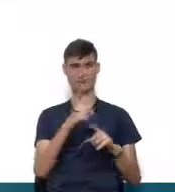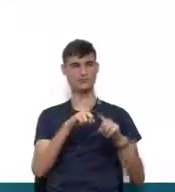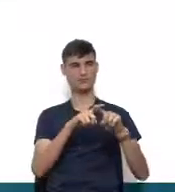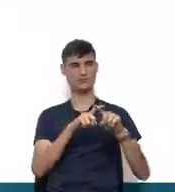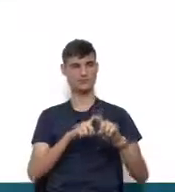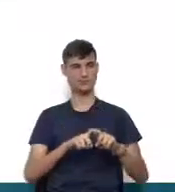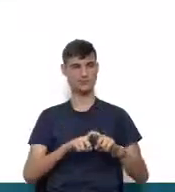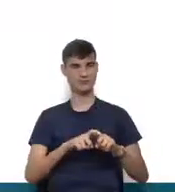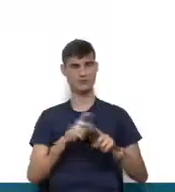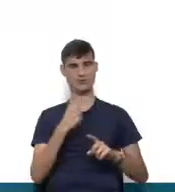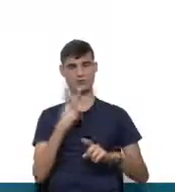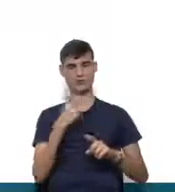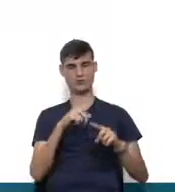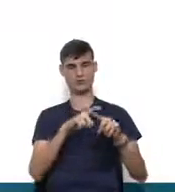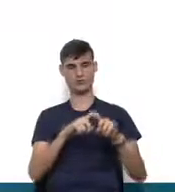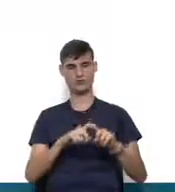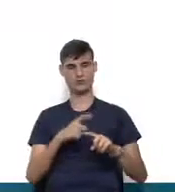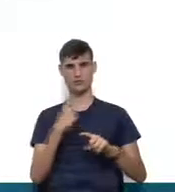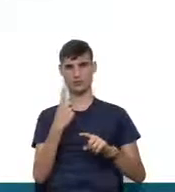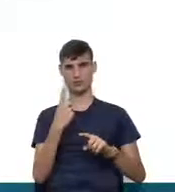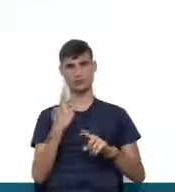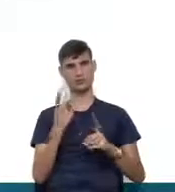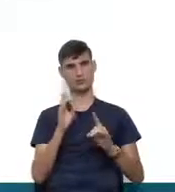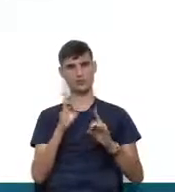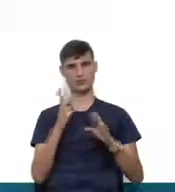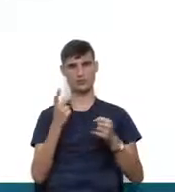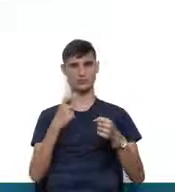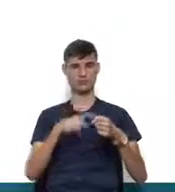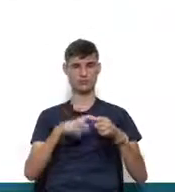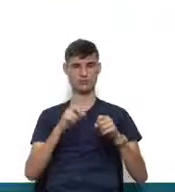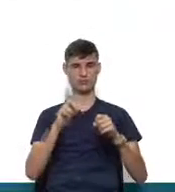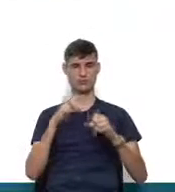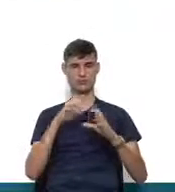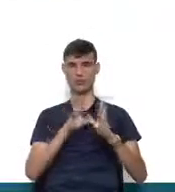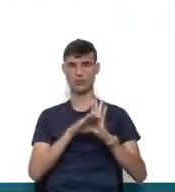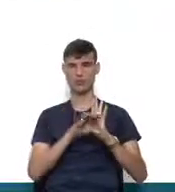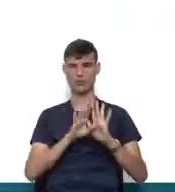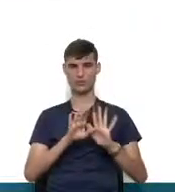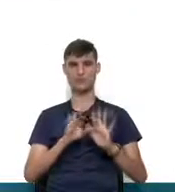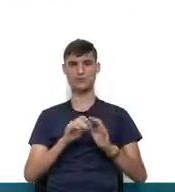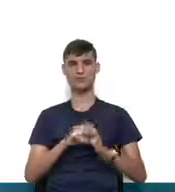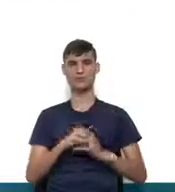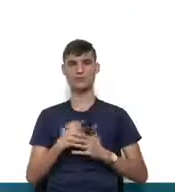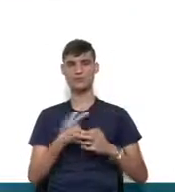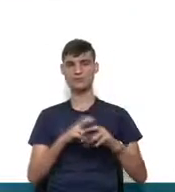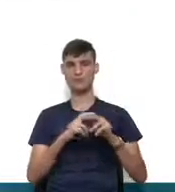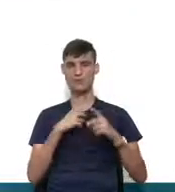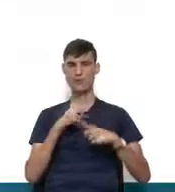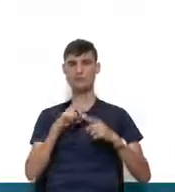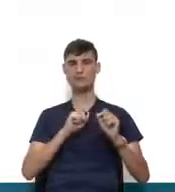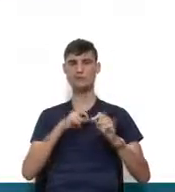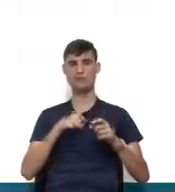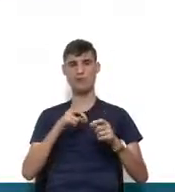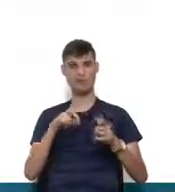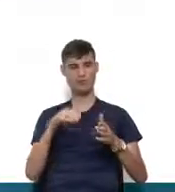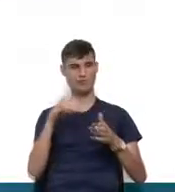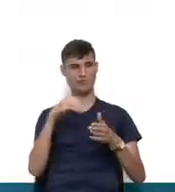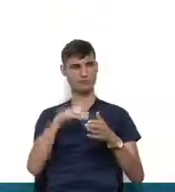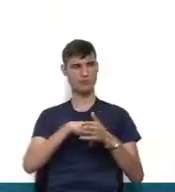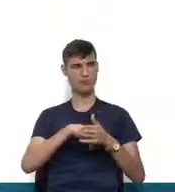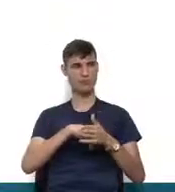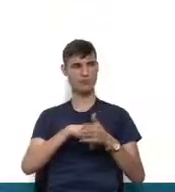vezes 2 vezes 1, só retomando conteúdos, tá? E aqui, no caso, ele está sendo centrada